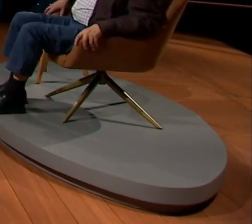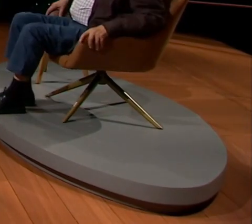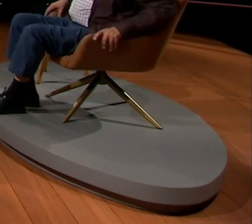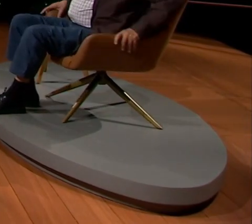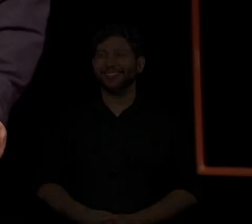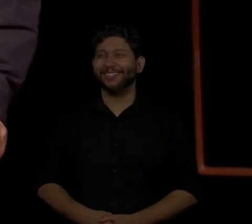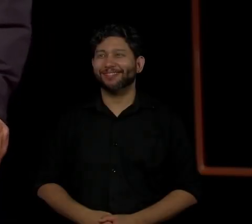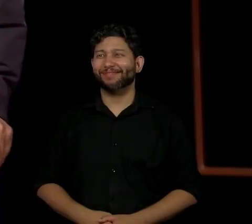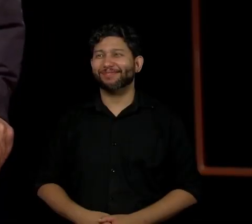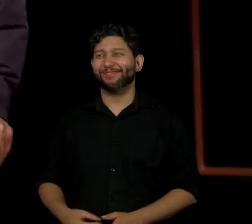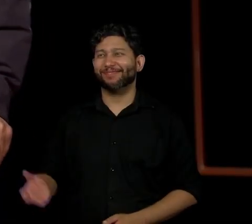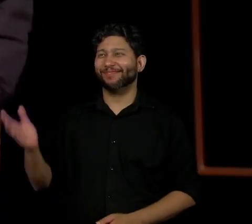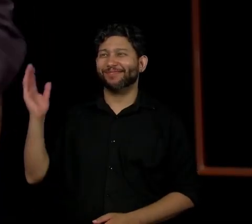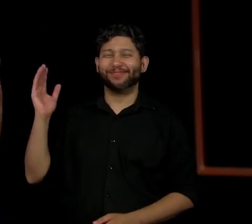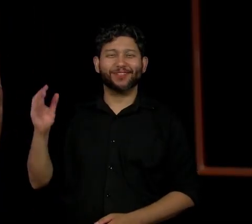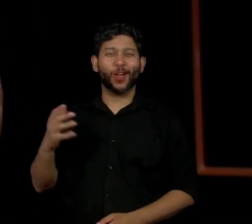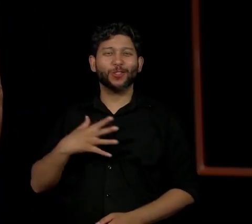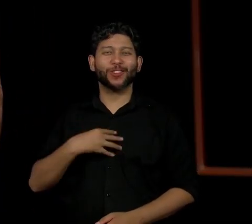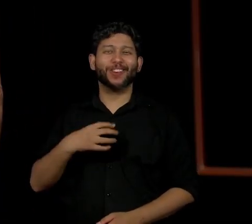Ei,